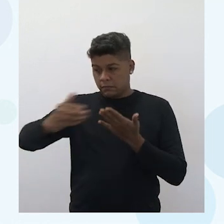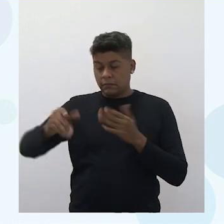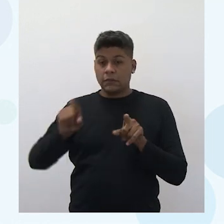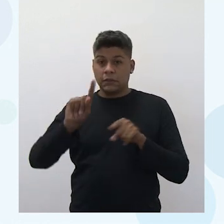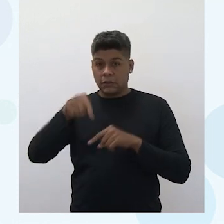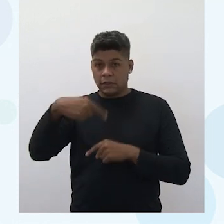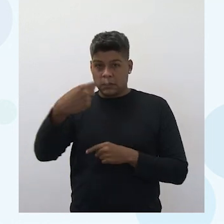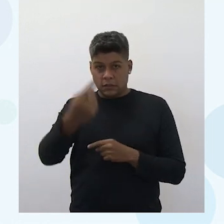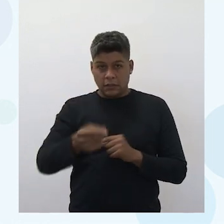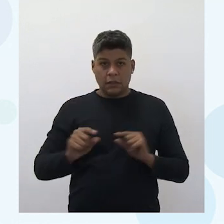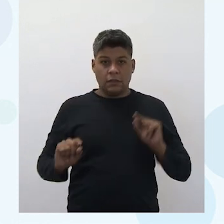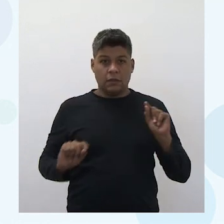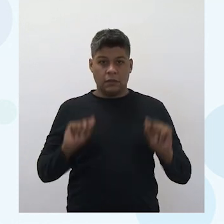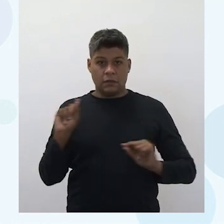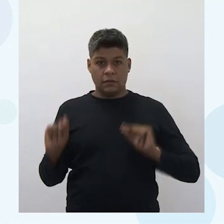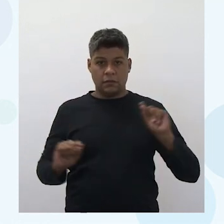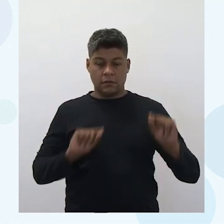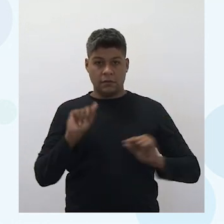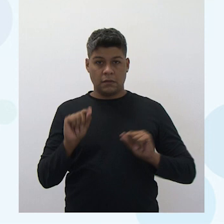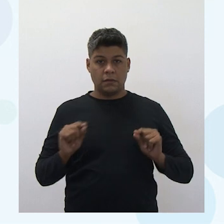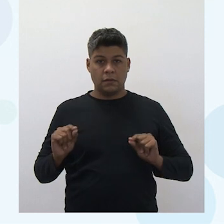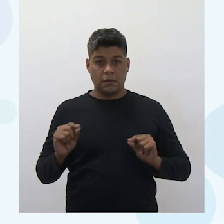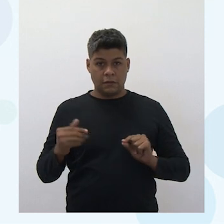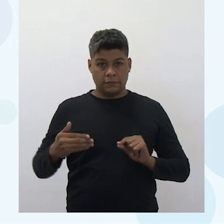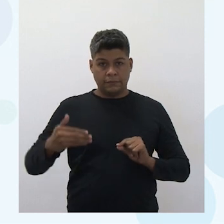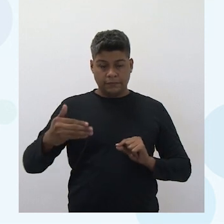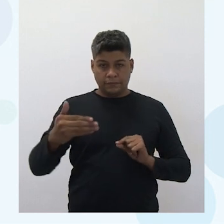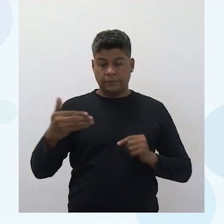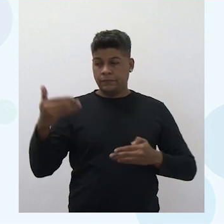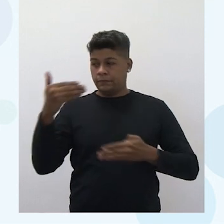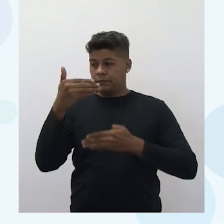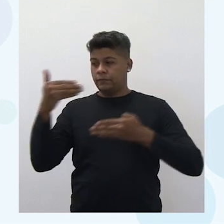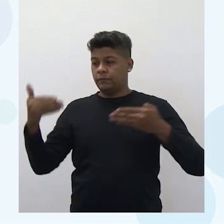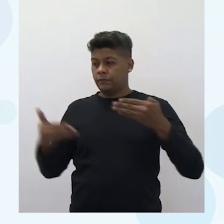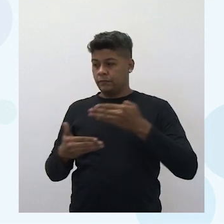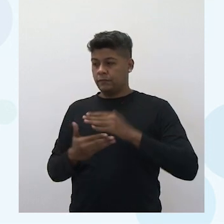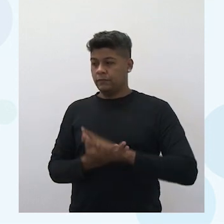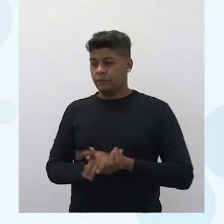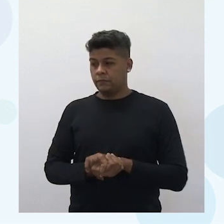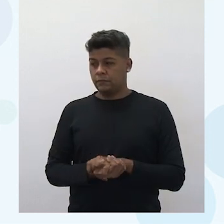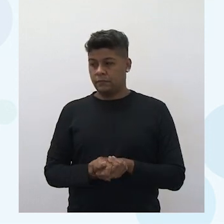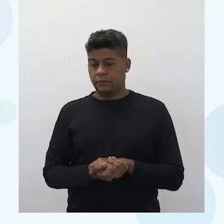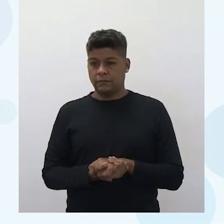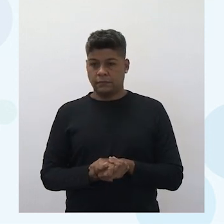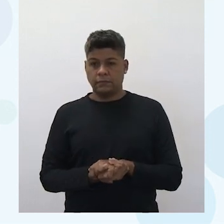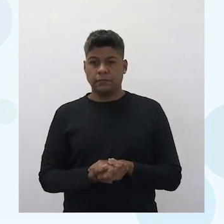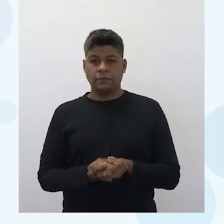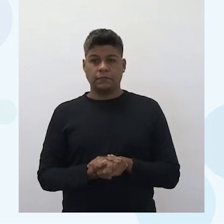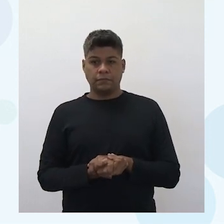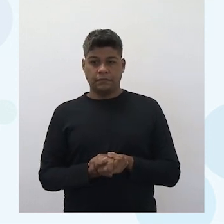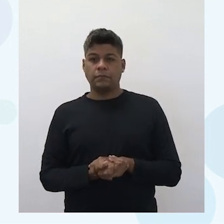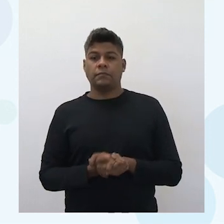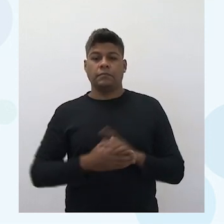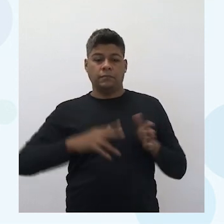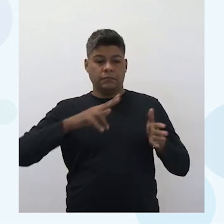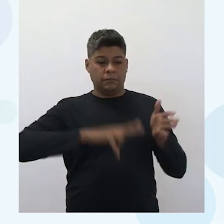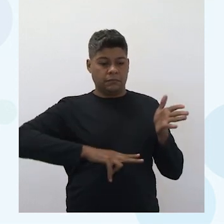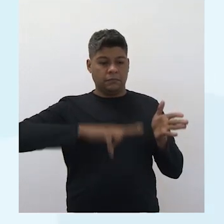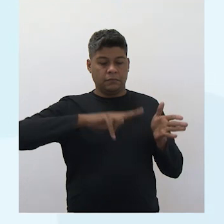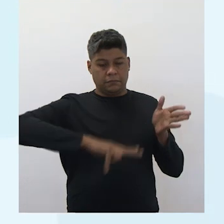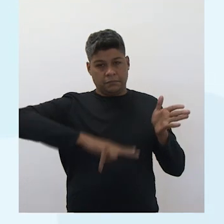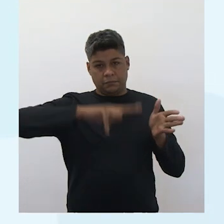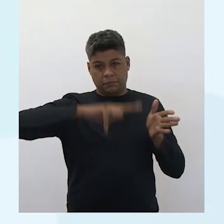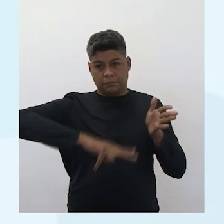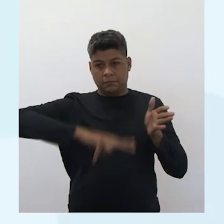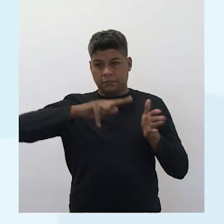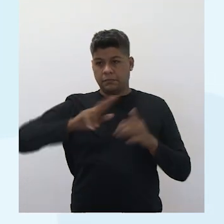posteriormente do ensino médio. Então, para o próximo slide, vocês podem ver, por favor, a produção colocando a leitura